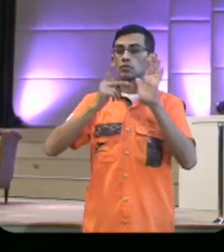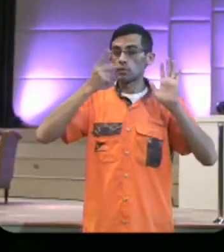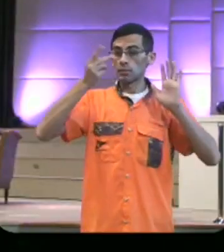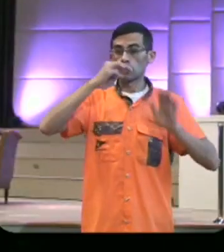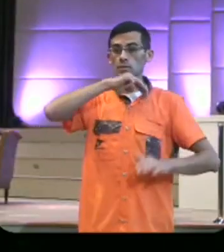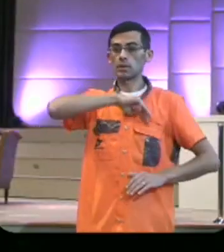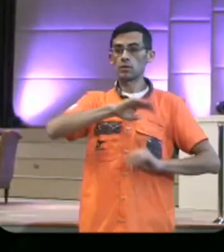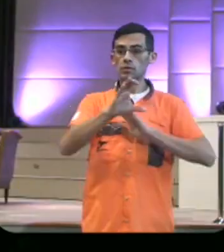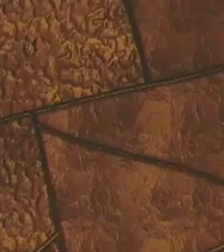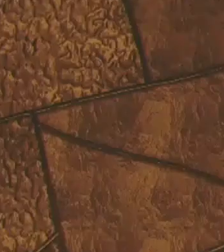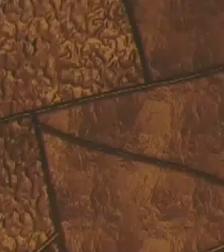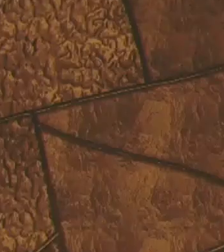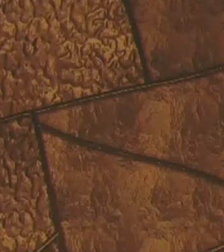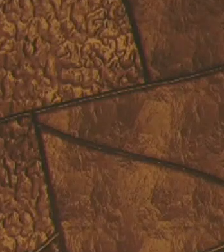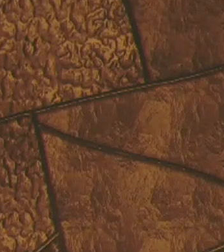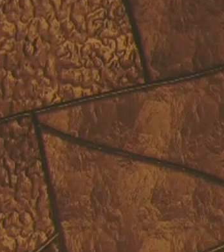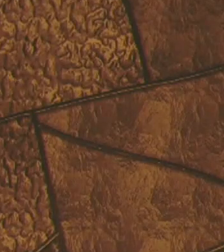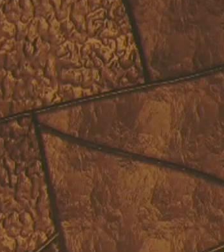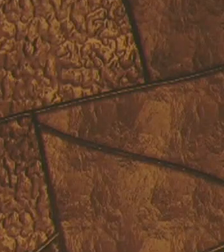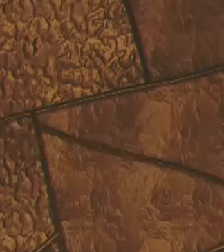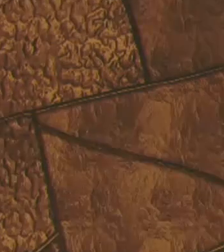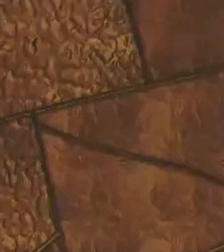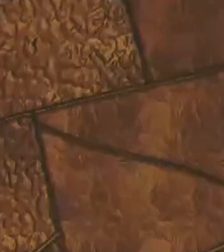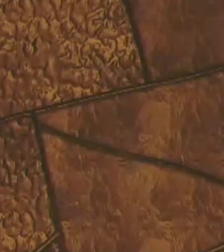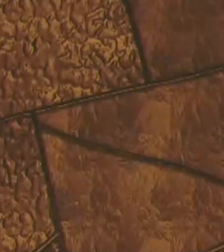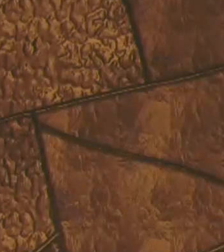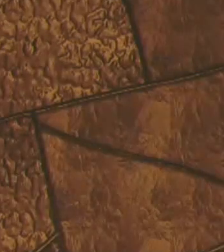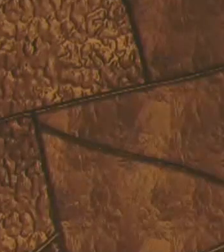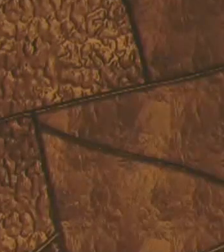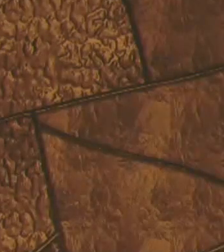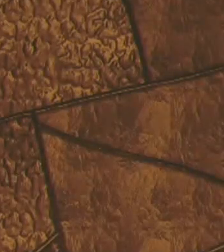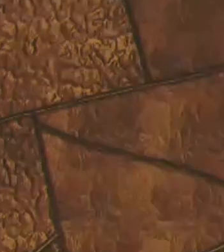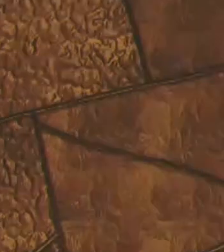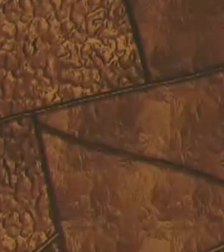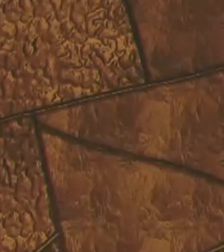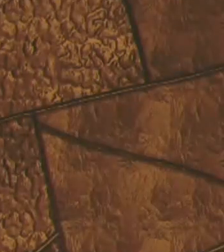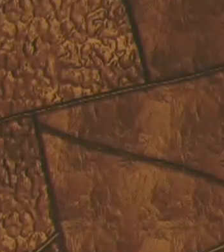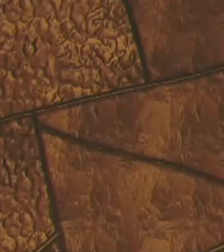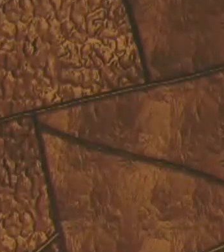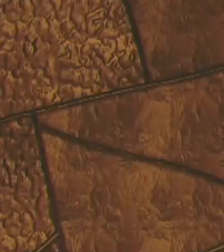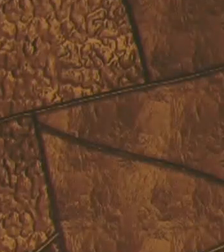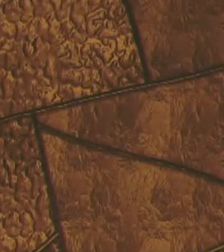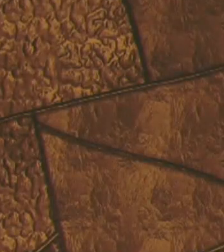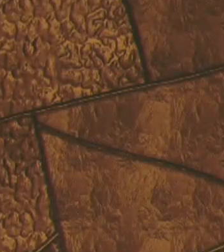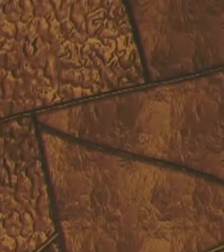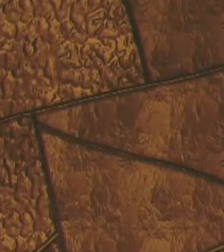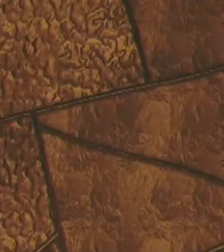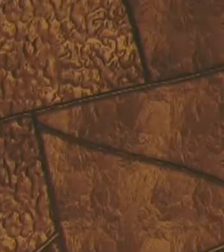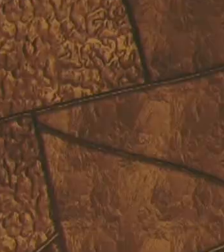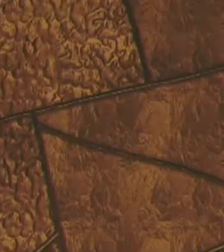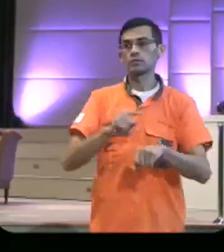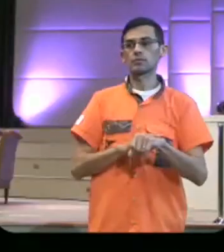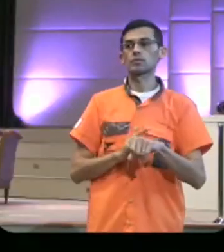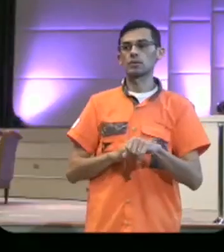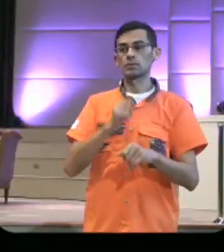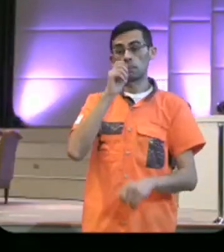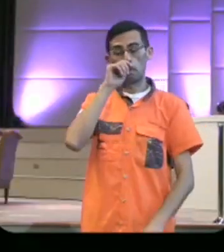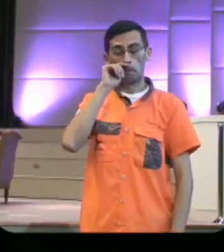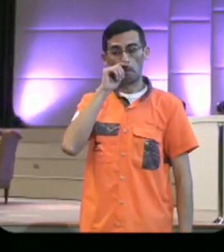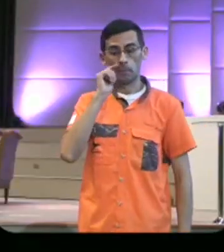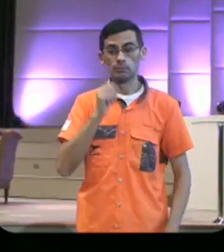Mateus 28, e eu estarei sempre com vocês até o fim dos